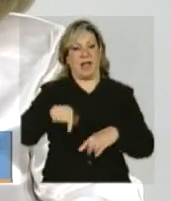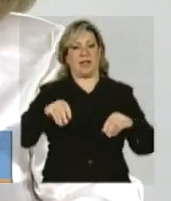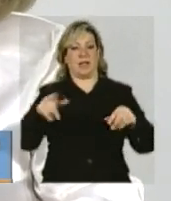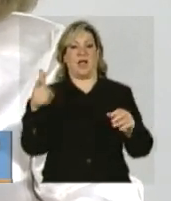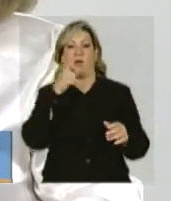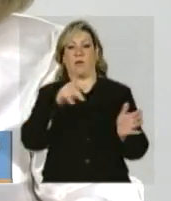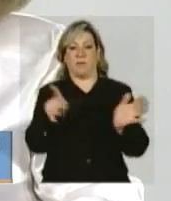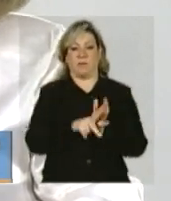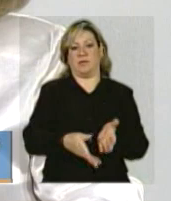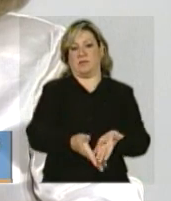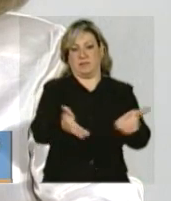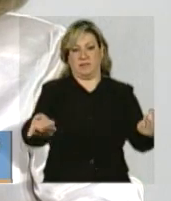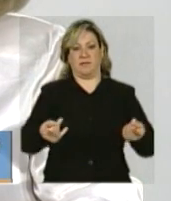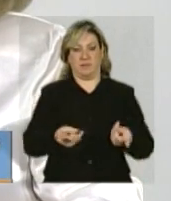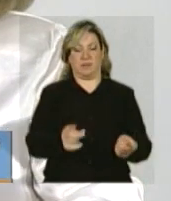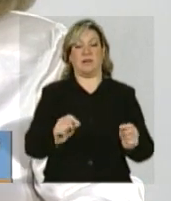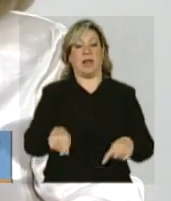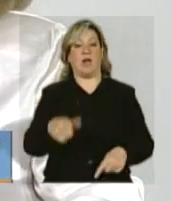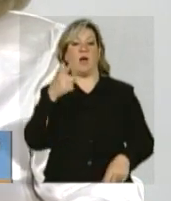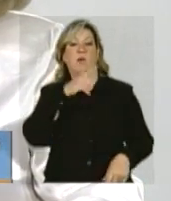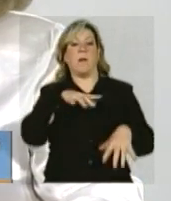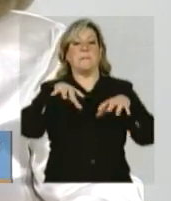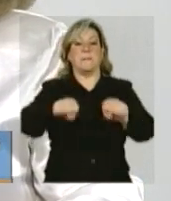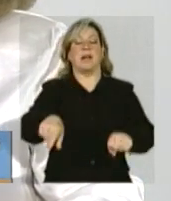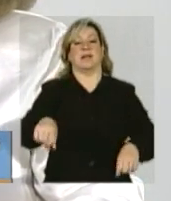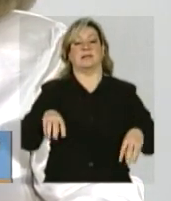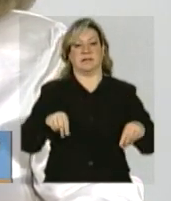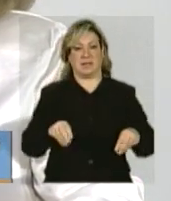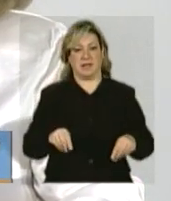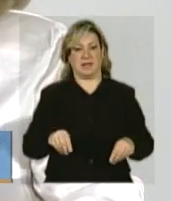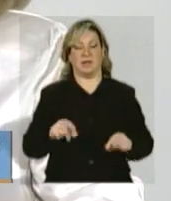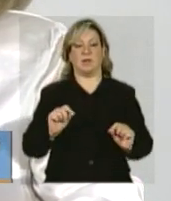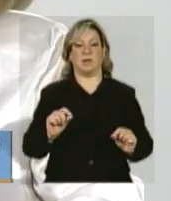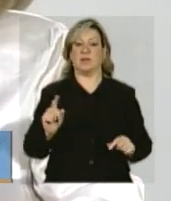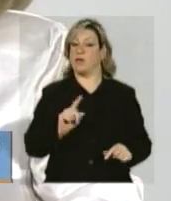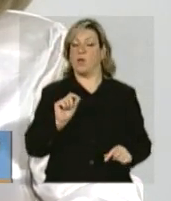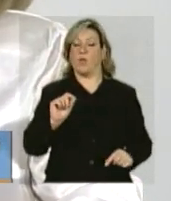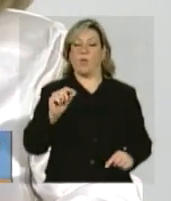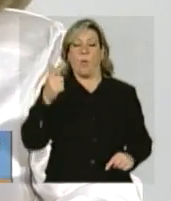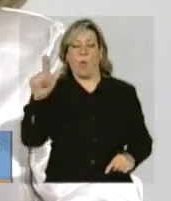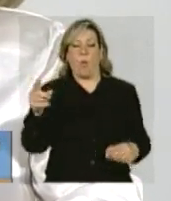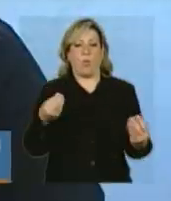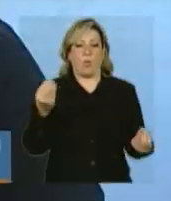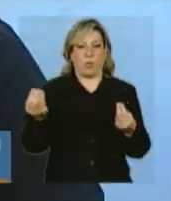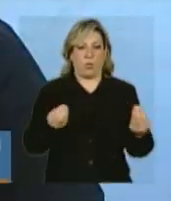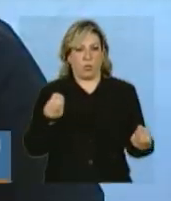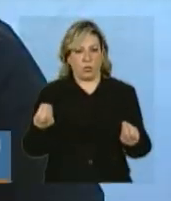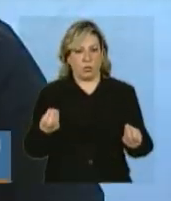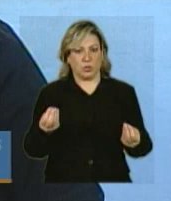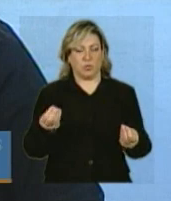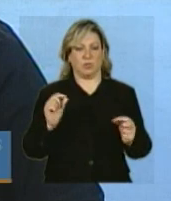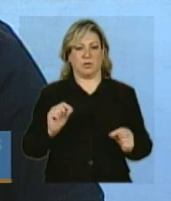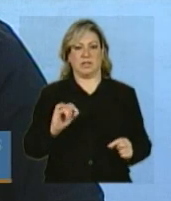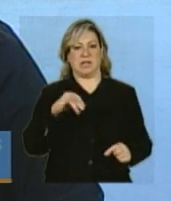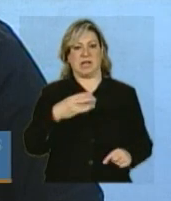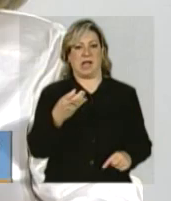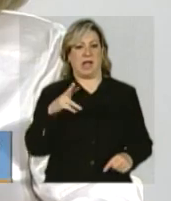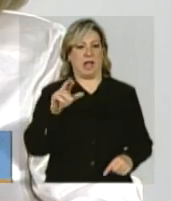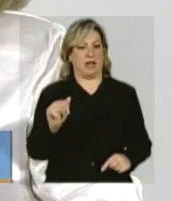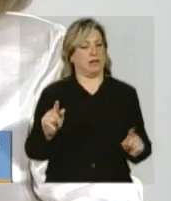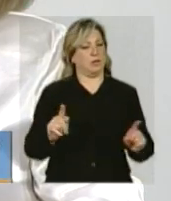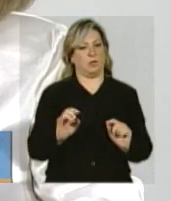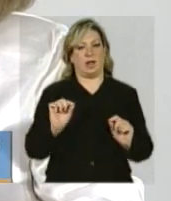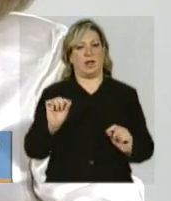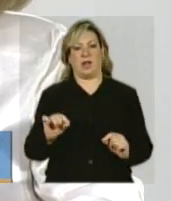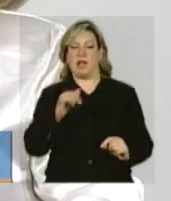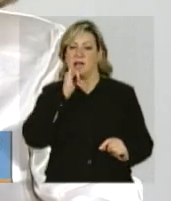de acesso que tem e não a outra via o Instituto, o INCRA, não é? Que é